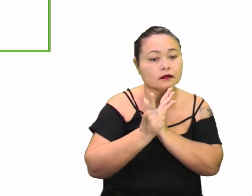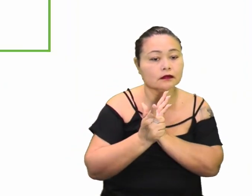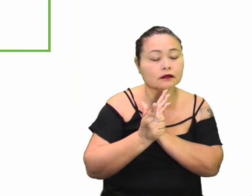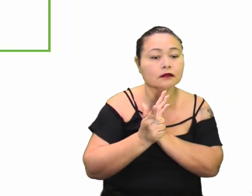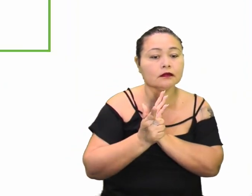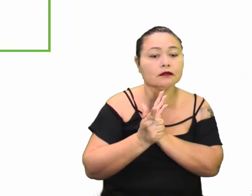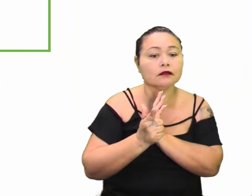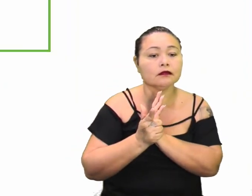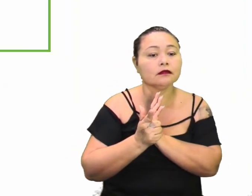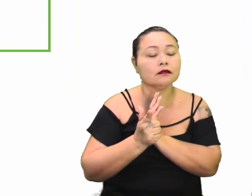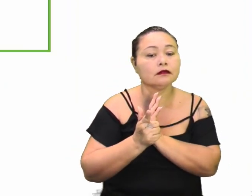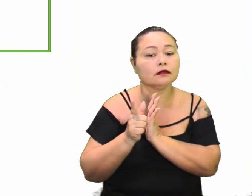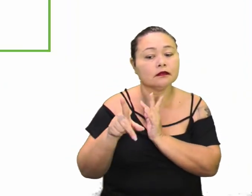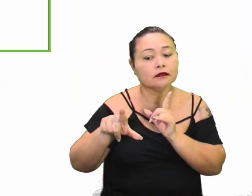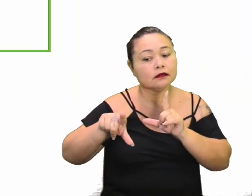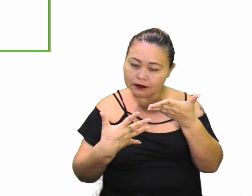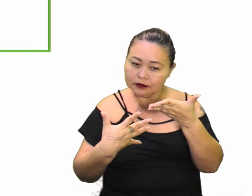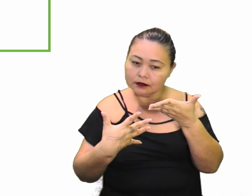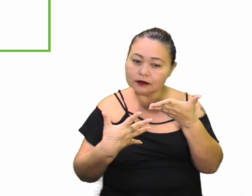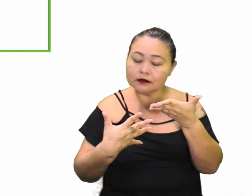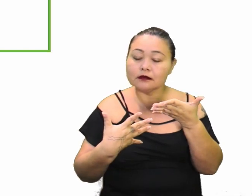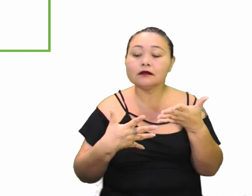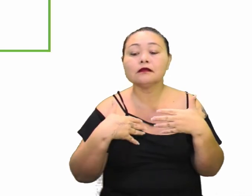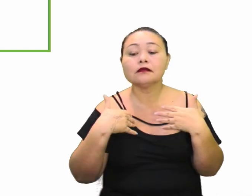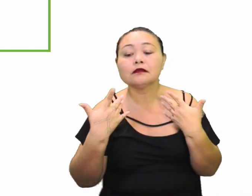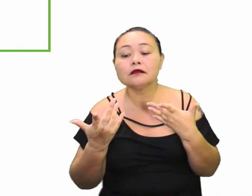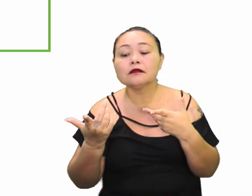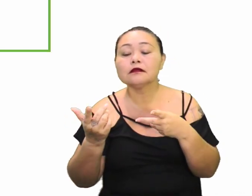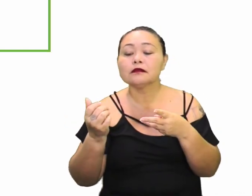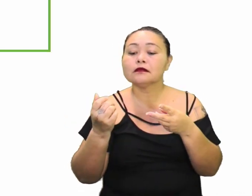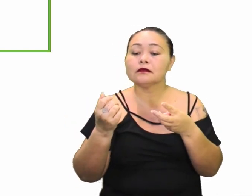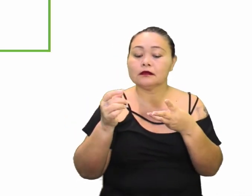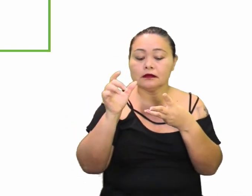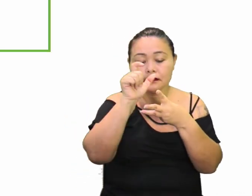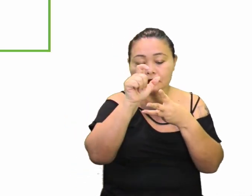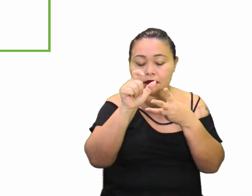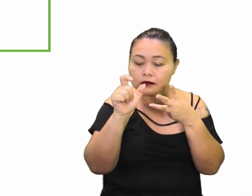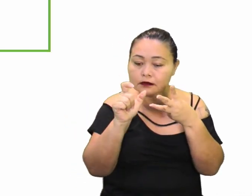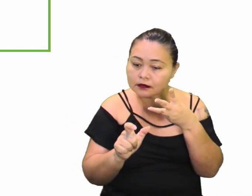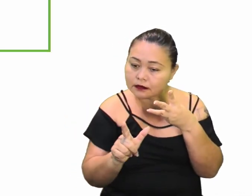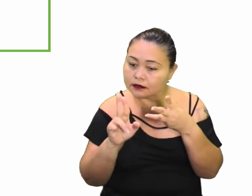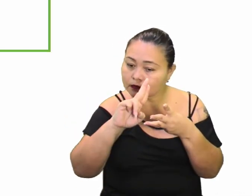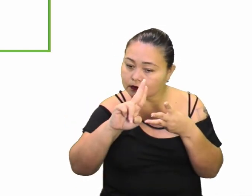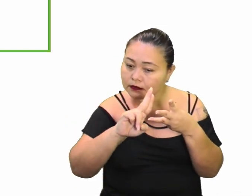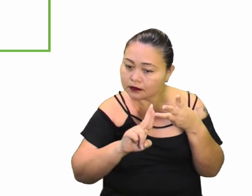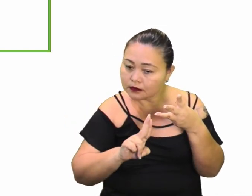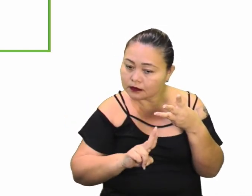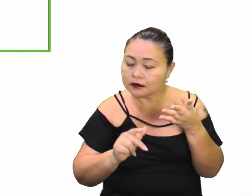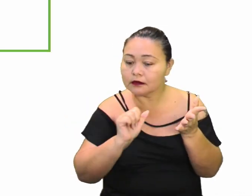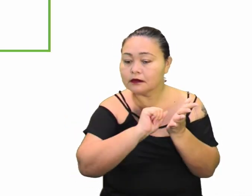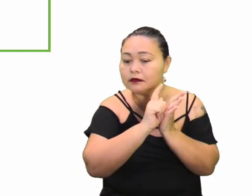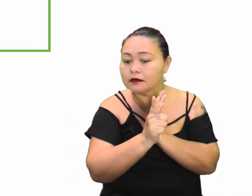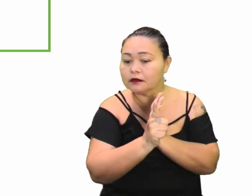que identificamos como concreto ou que reconhecemos como verdadeiro.